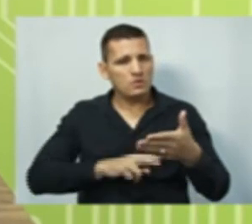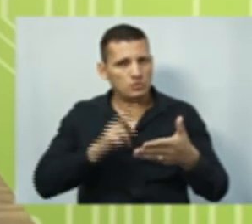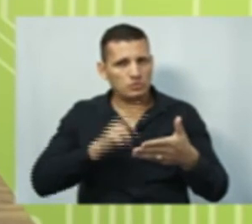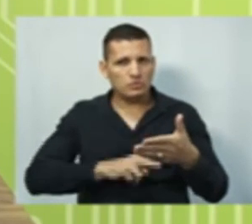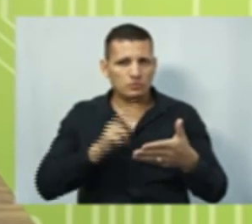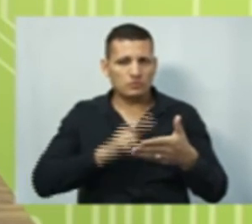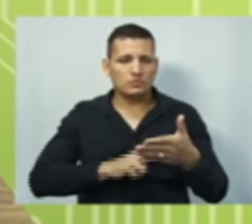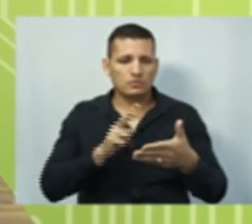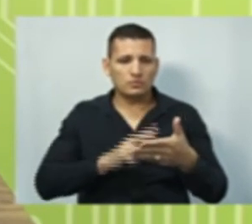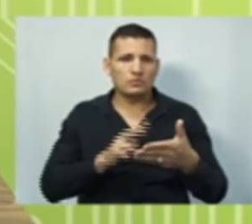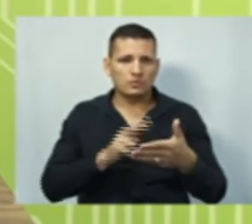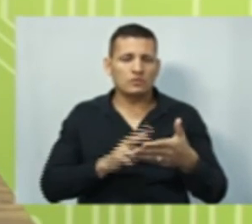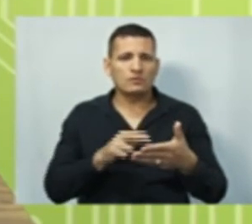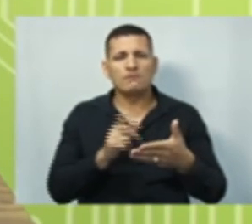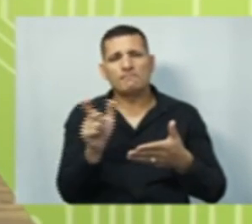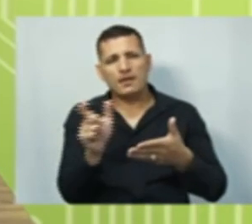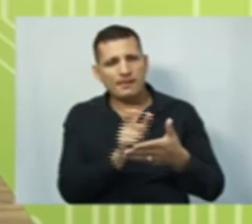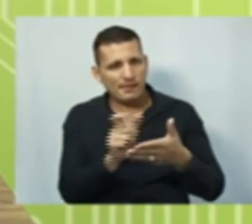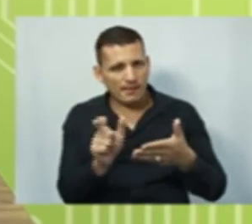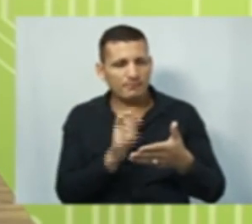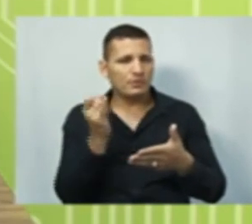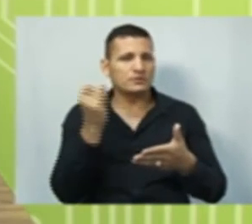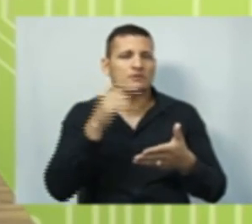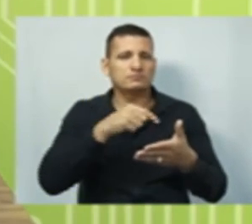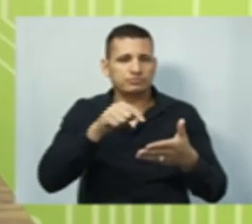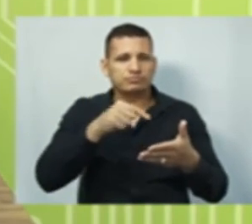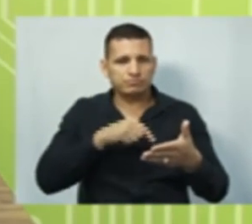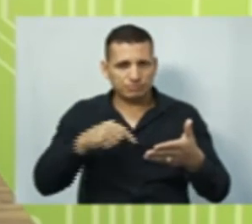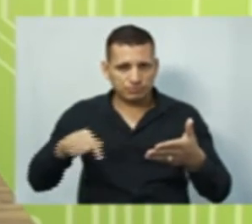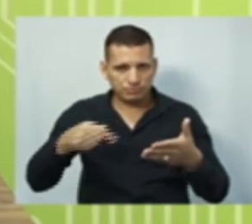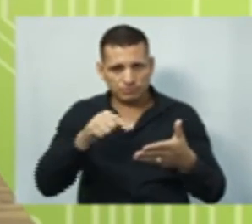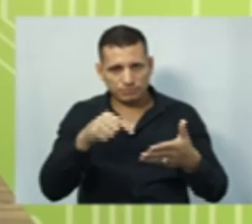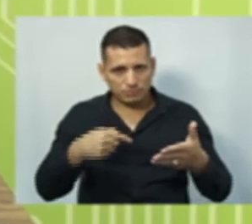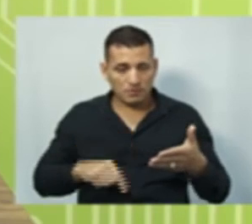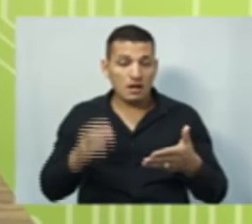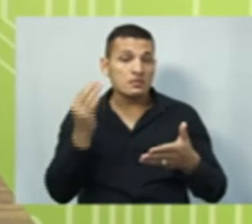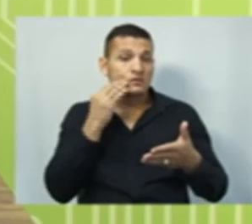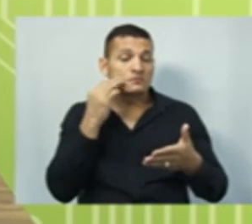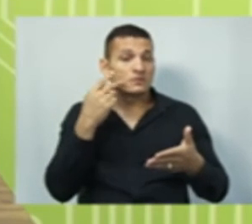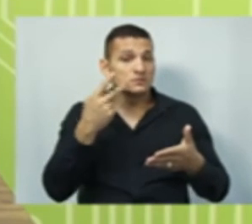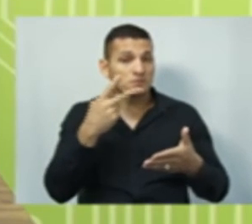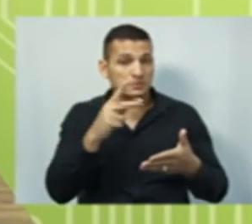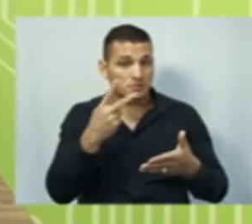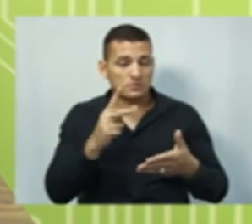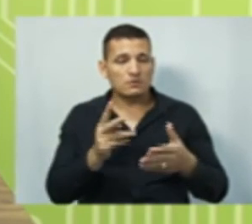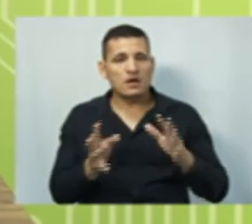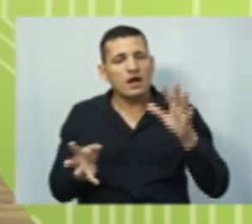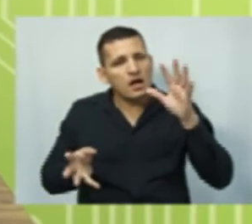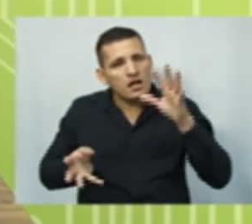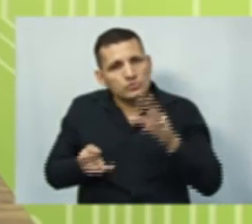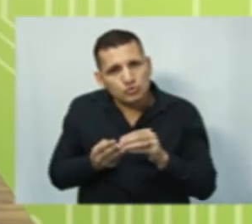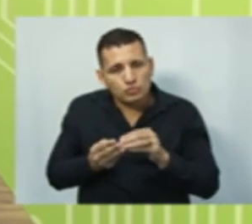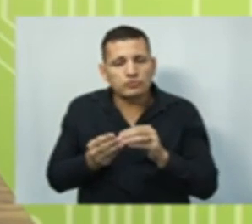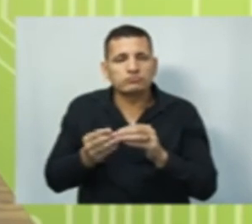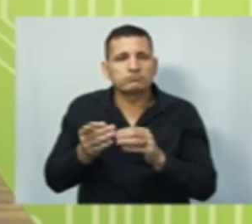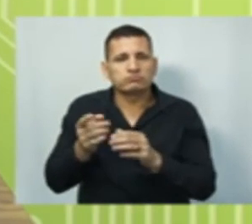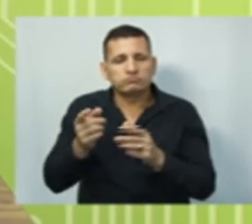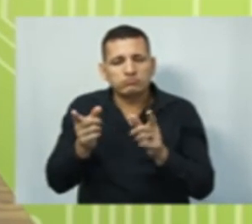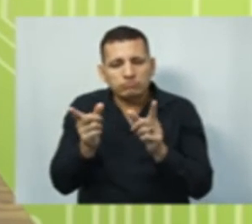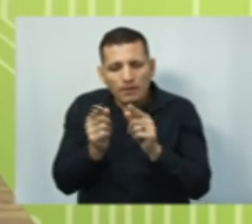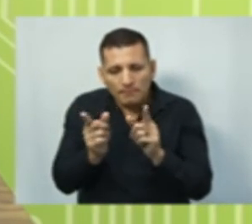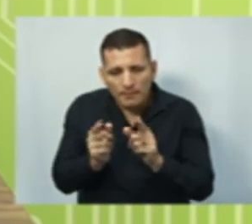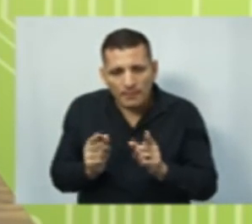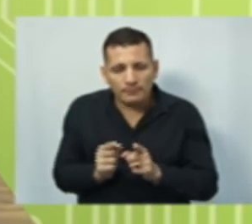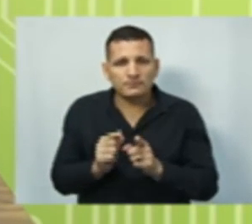atenciosa, grifando as partes importantes e tentando produzir o seu resumo autêntico, compreendendo cada uma